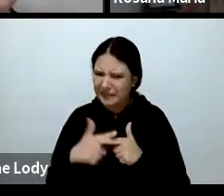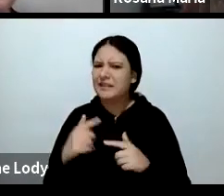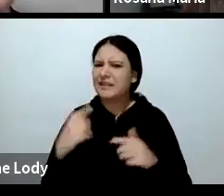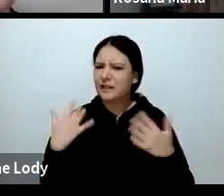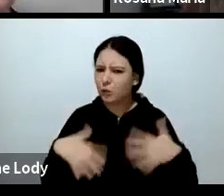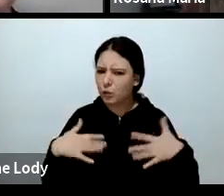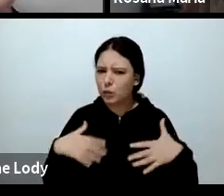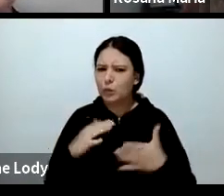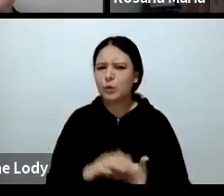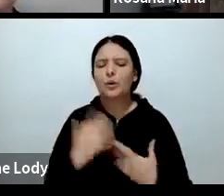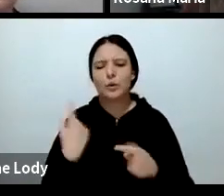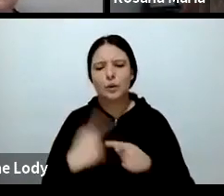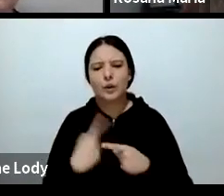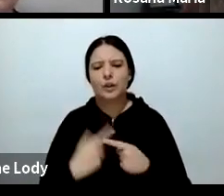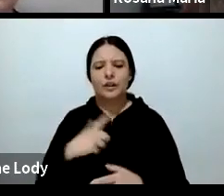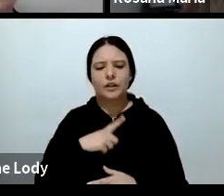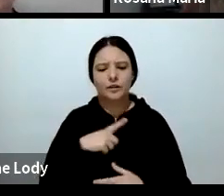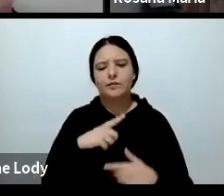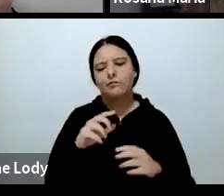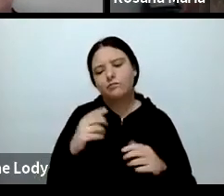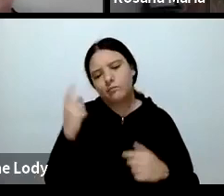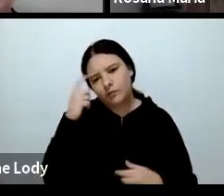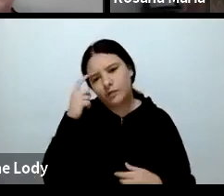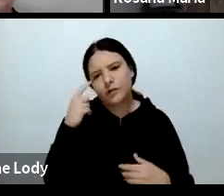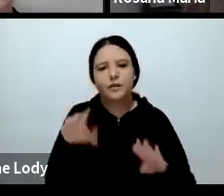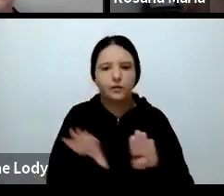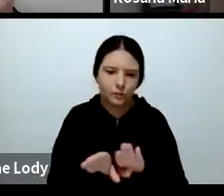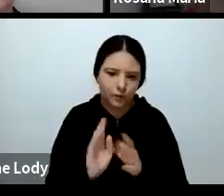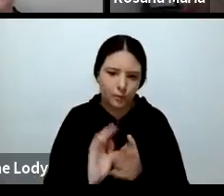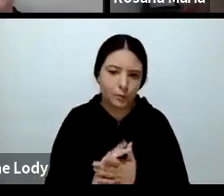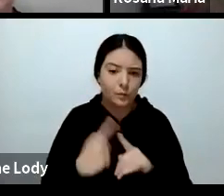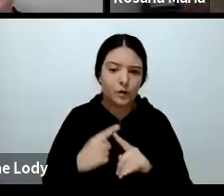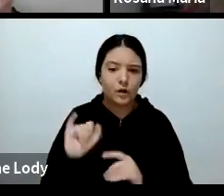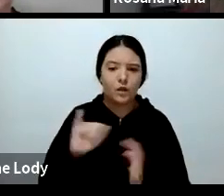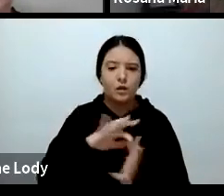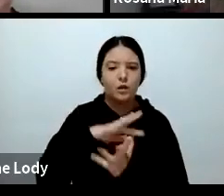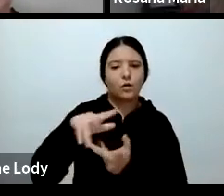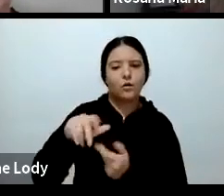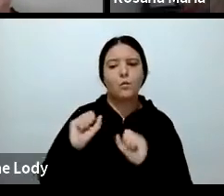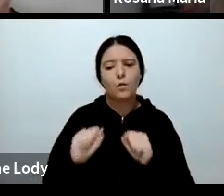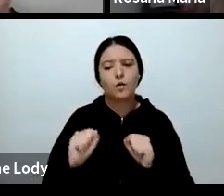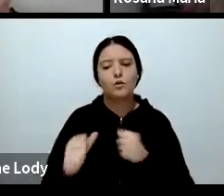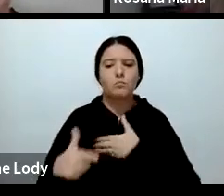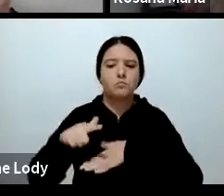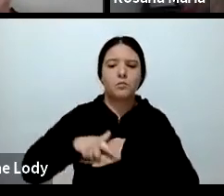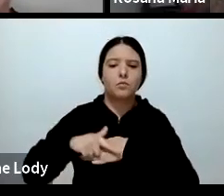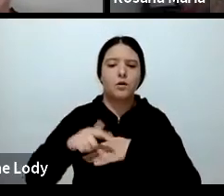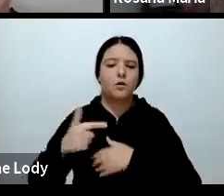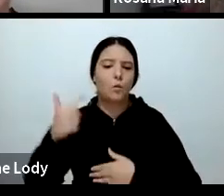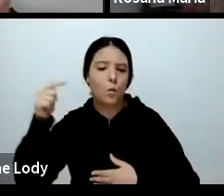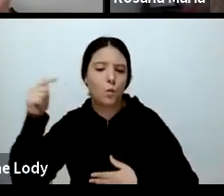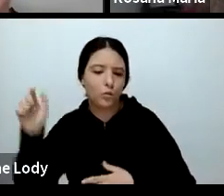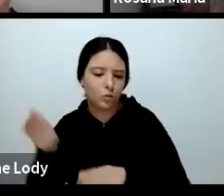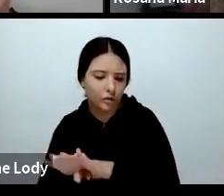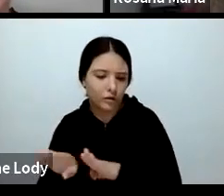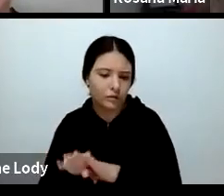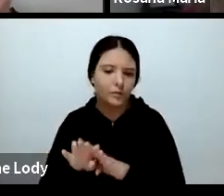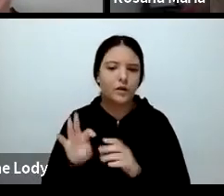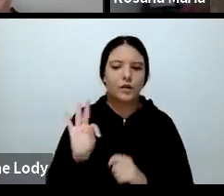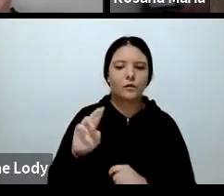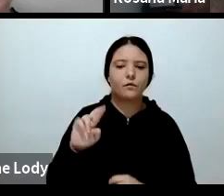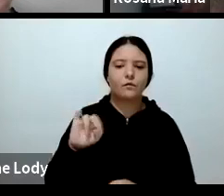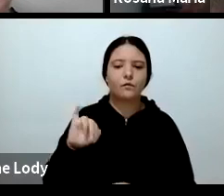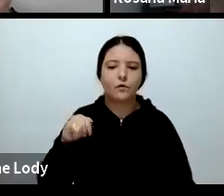gente tem que colocar em questão isso, né? Porque a internacionalização ela pode ter outros papéis, né? Que é o forjar as